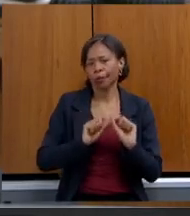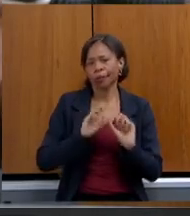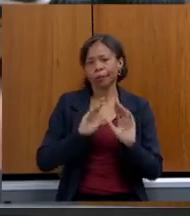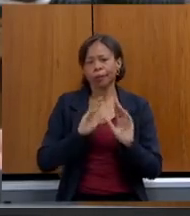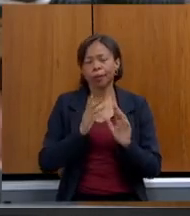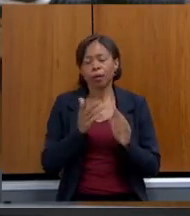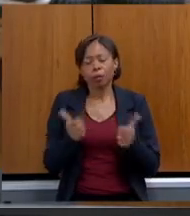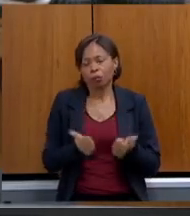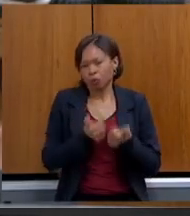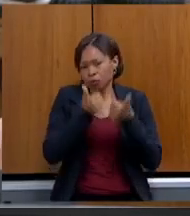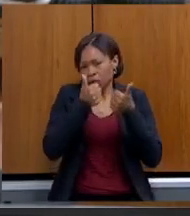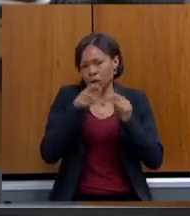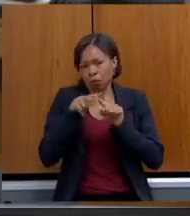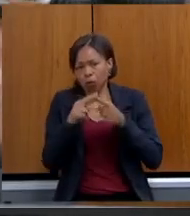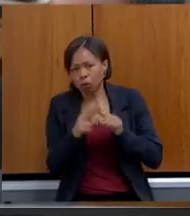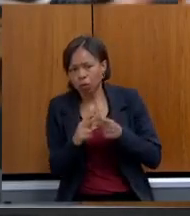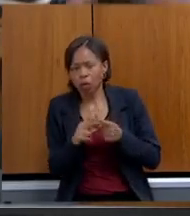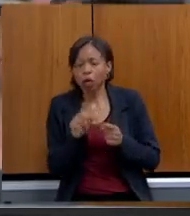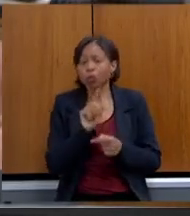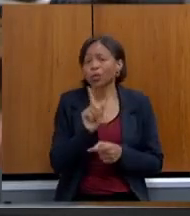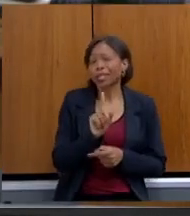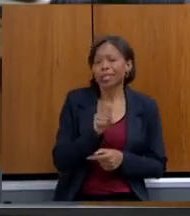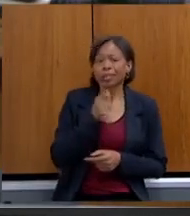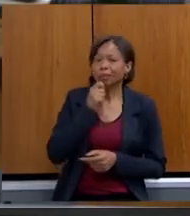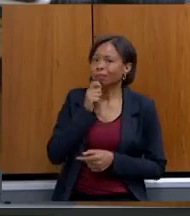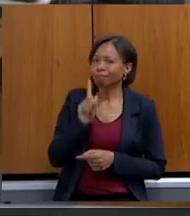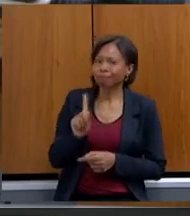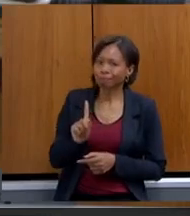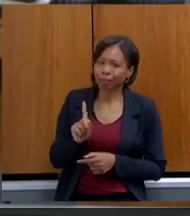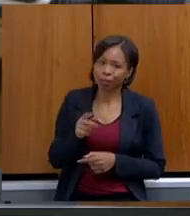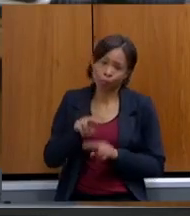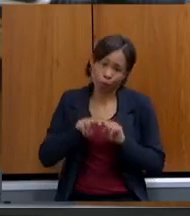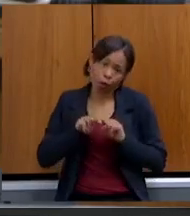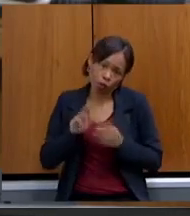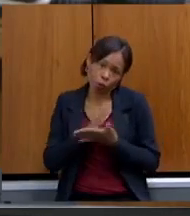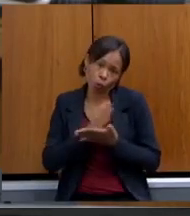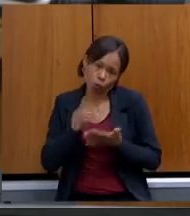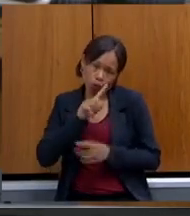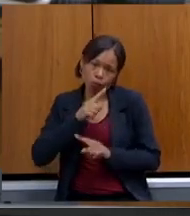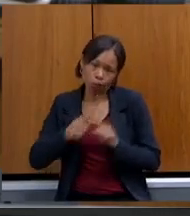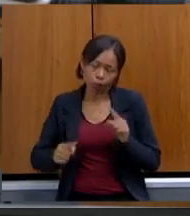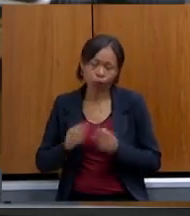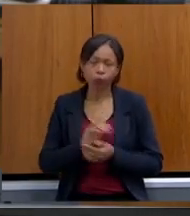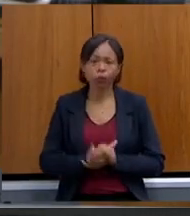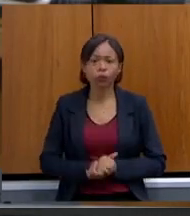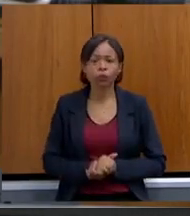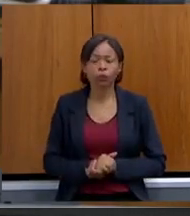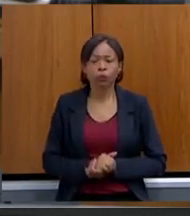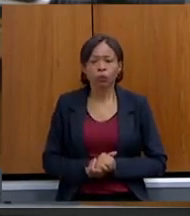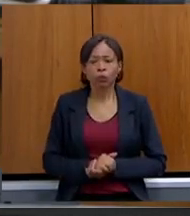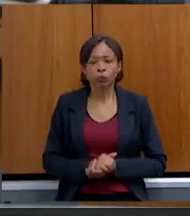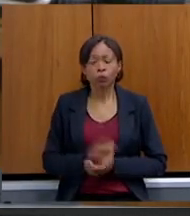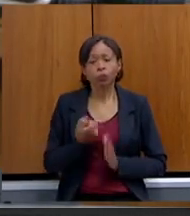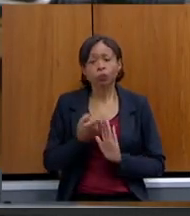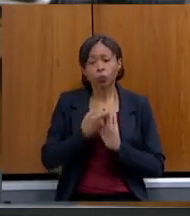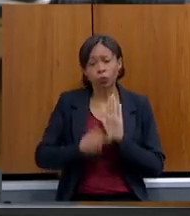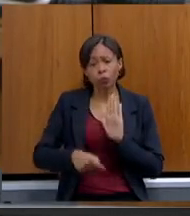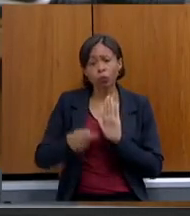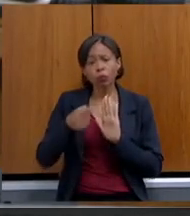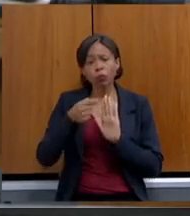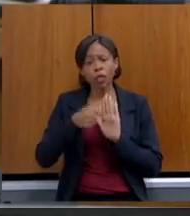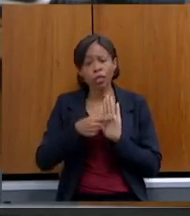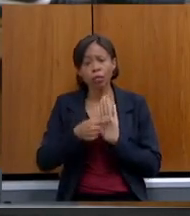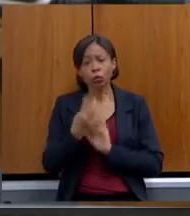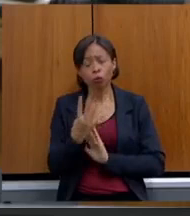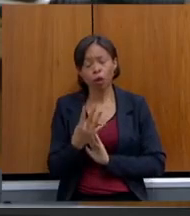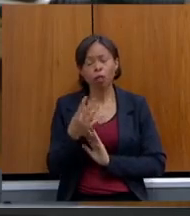processo de melhoria e o que não dá para ser atendido por conta de alguma restrição em relação a nota técnica quanto o deputado nós